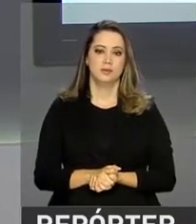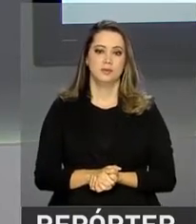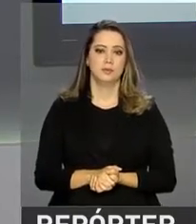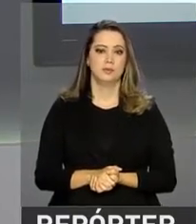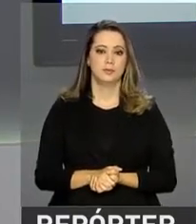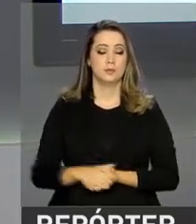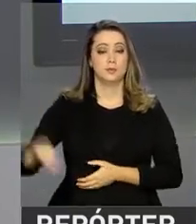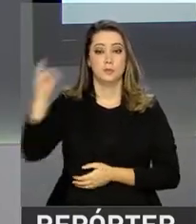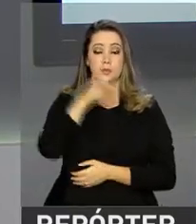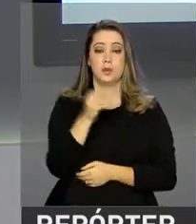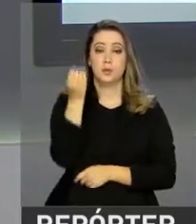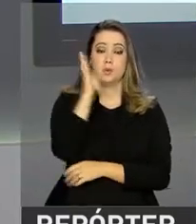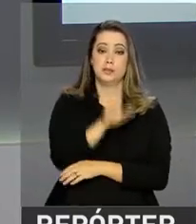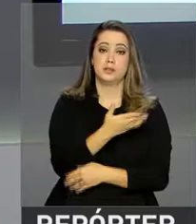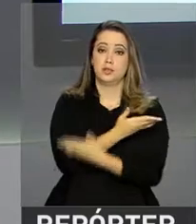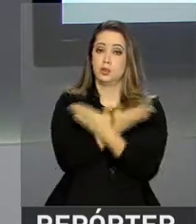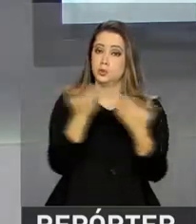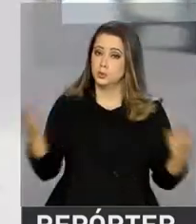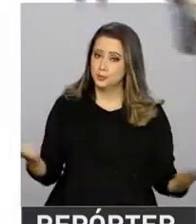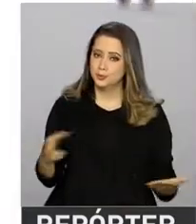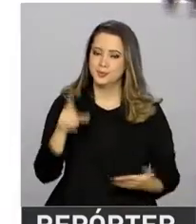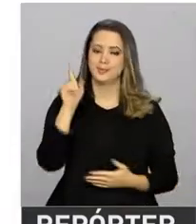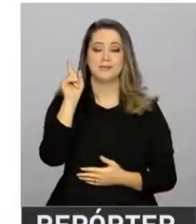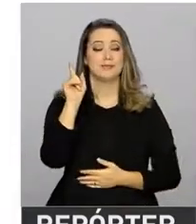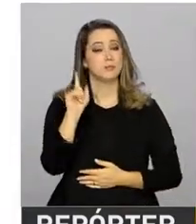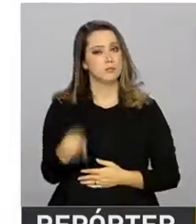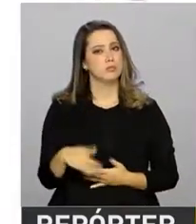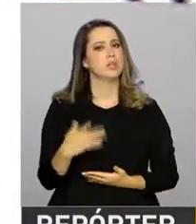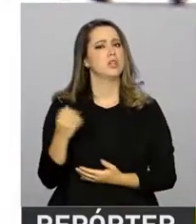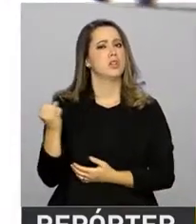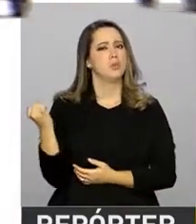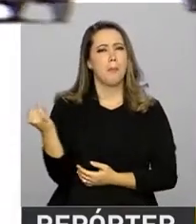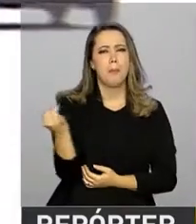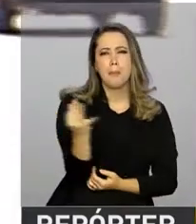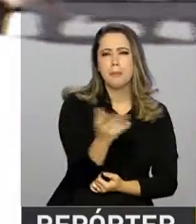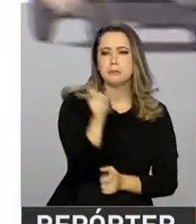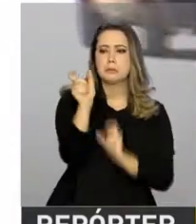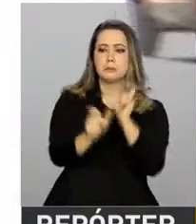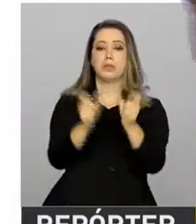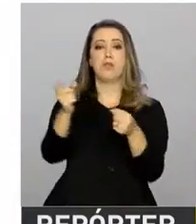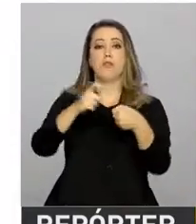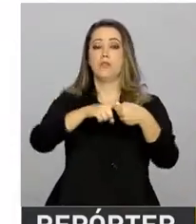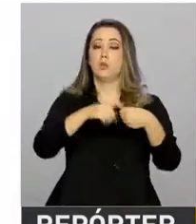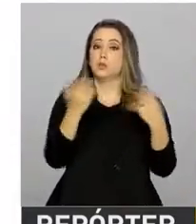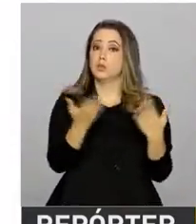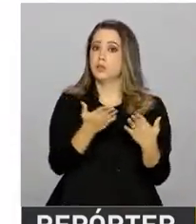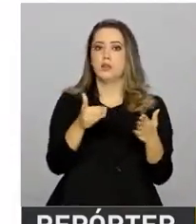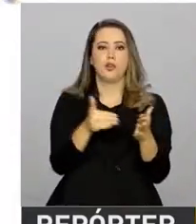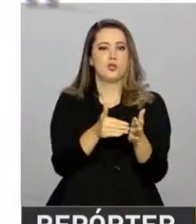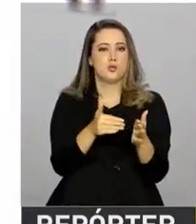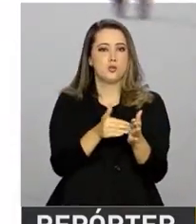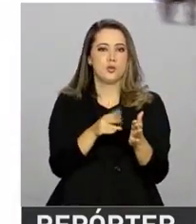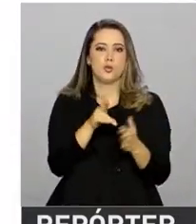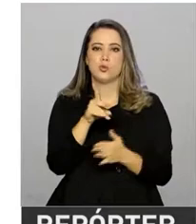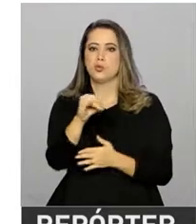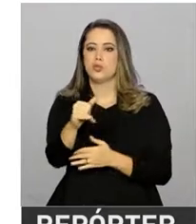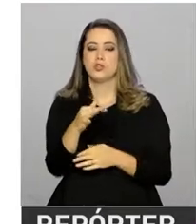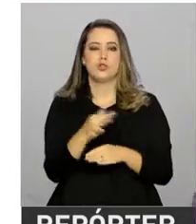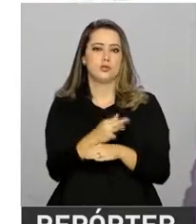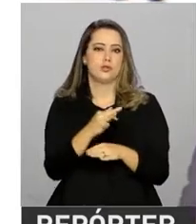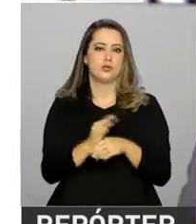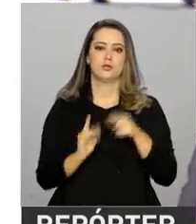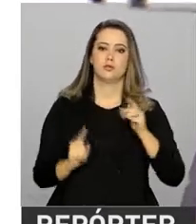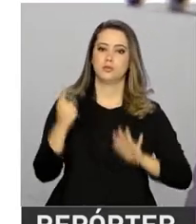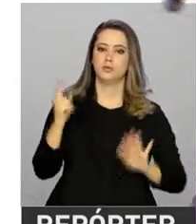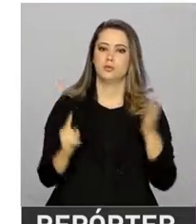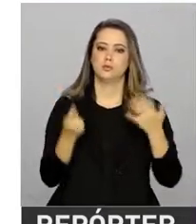roberto boa tarde pra você boa tarde a todos muita gente deixou para voltar para casa no último dia do feriado de carnaval o